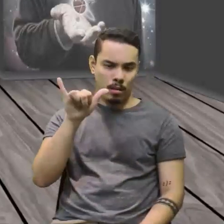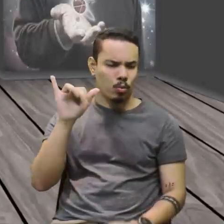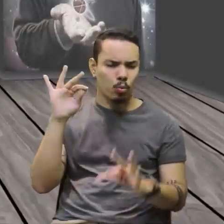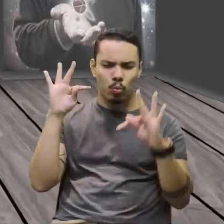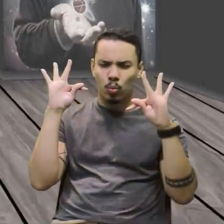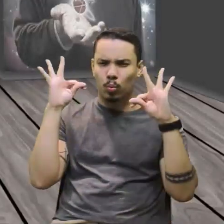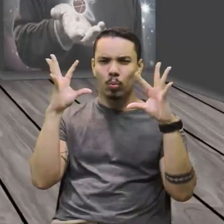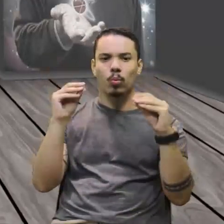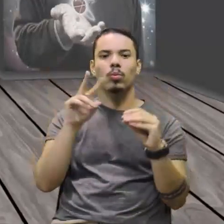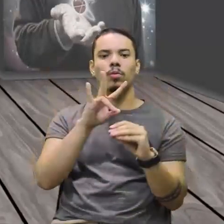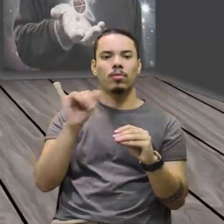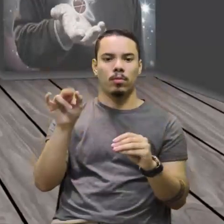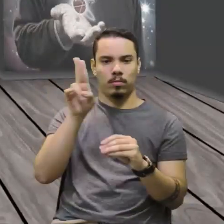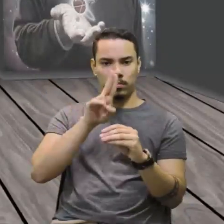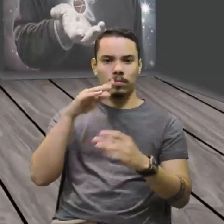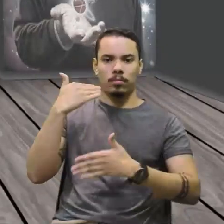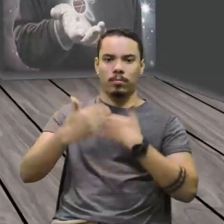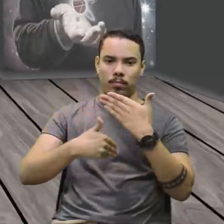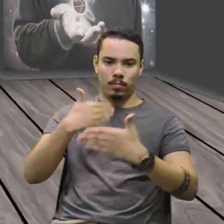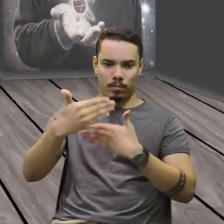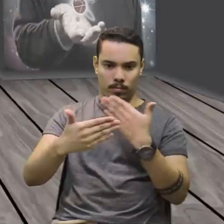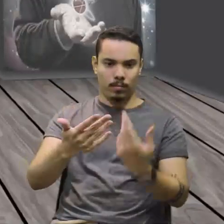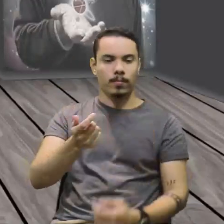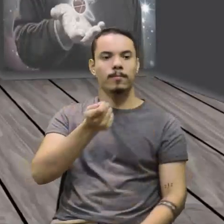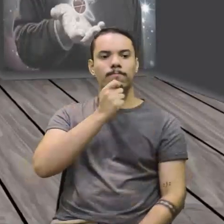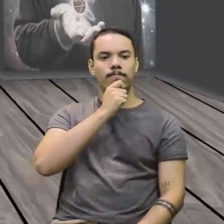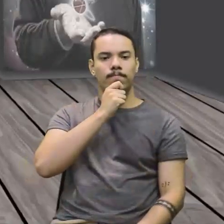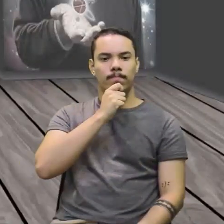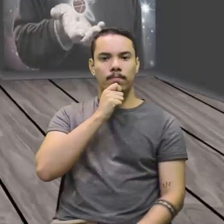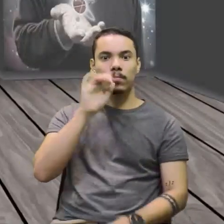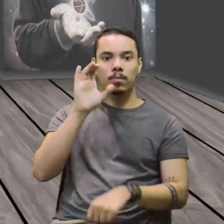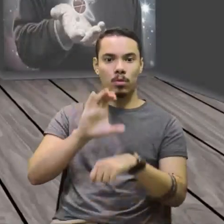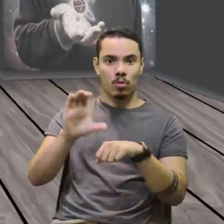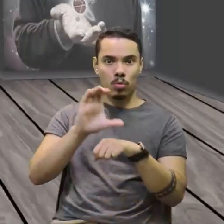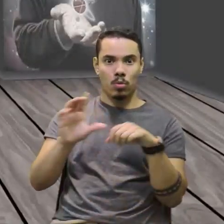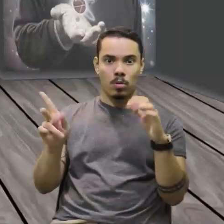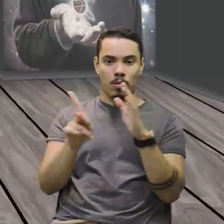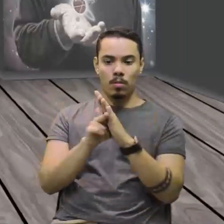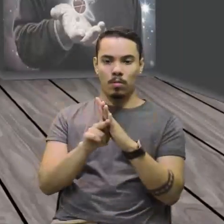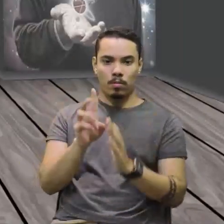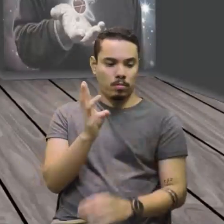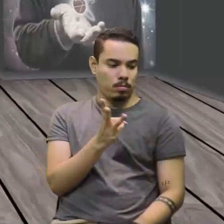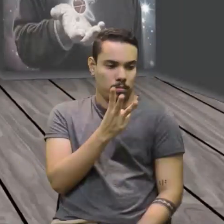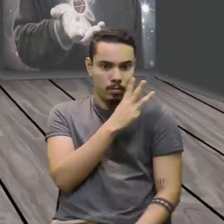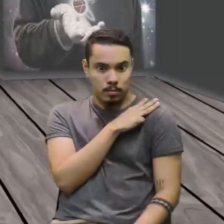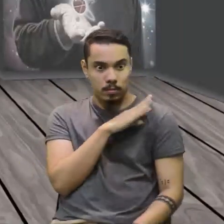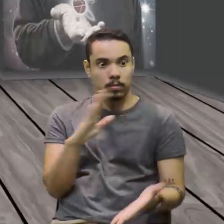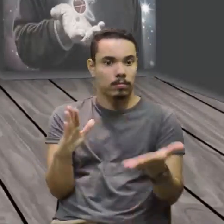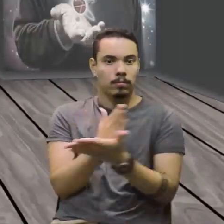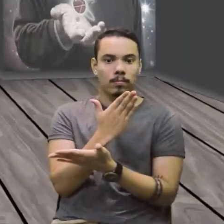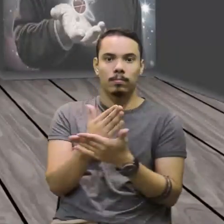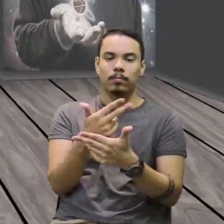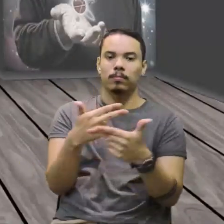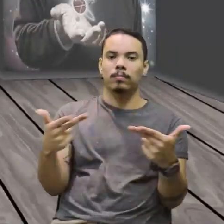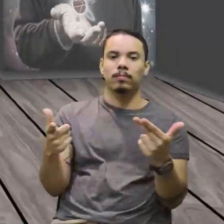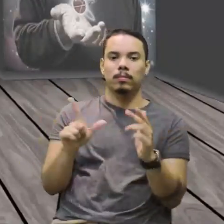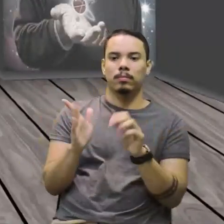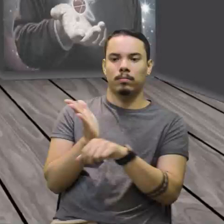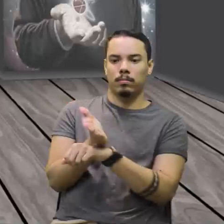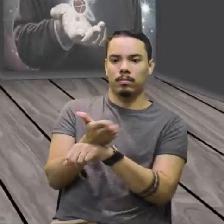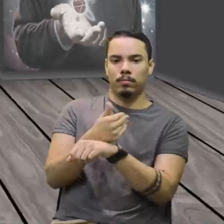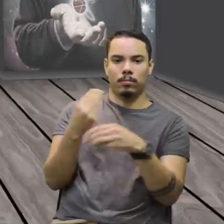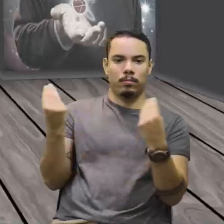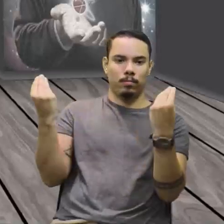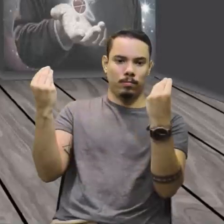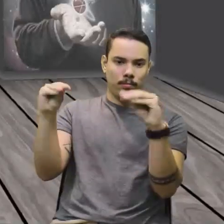todas elas vão ser trabalhadas com vocês ainda no nosso curso do terceiro ano. Algumas coisas a gente está antecipando e dando